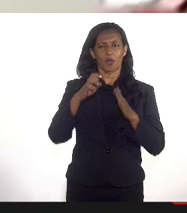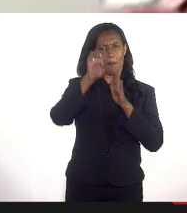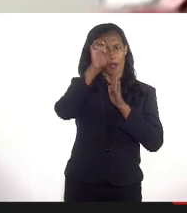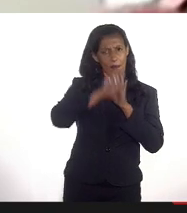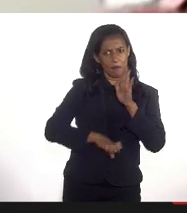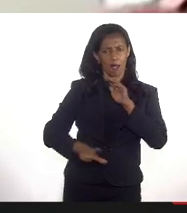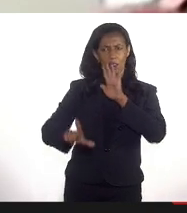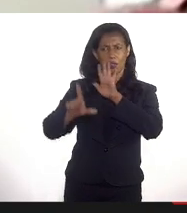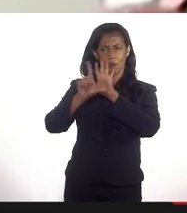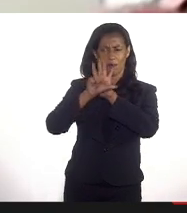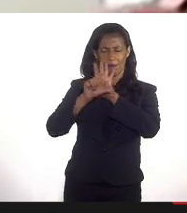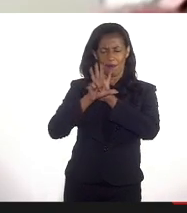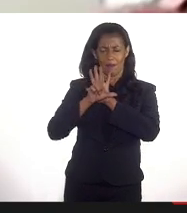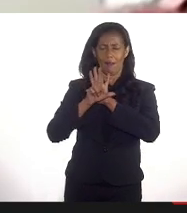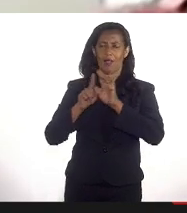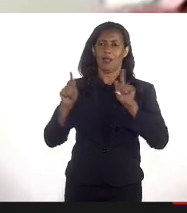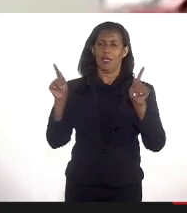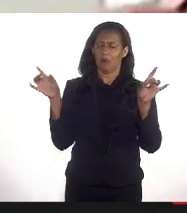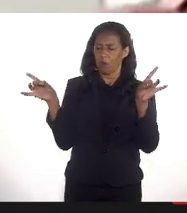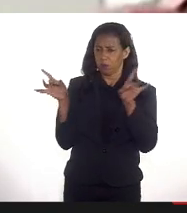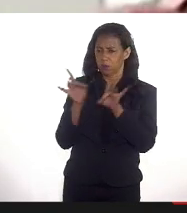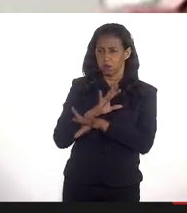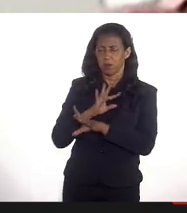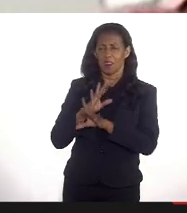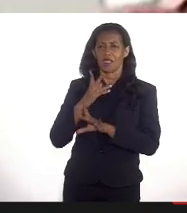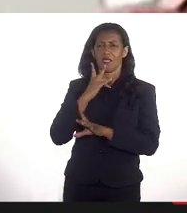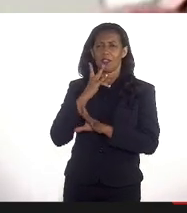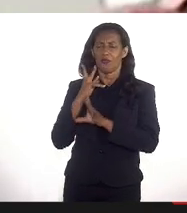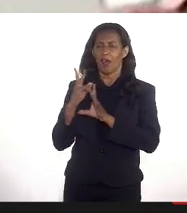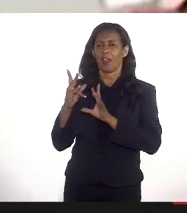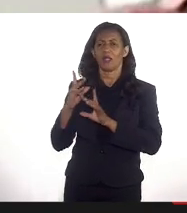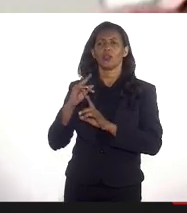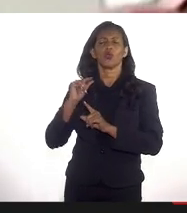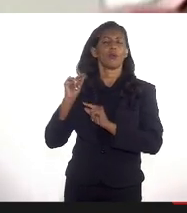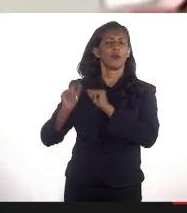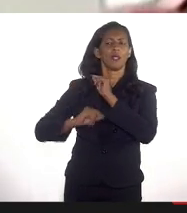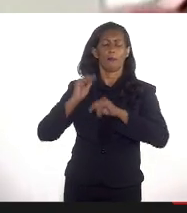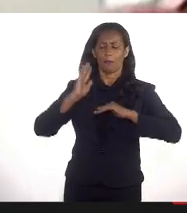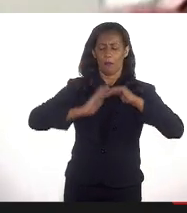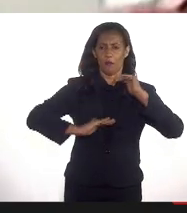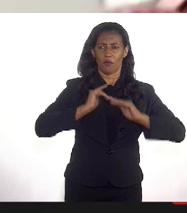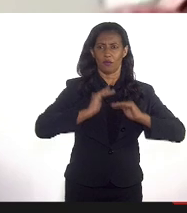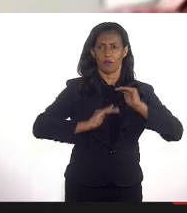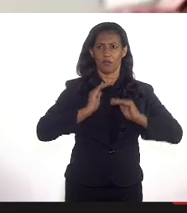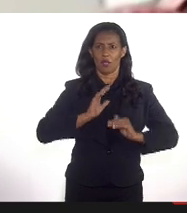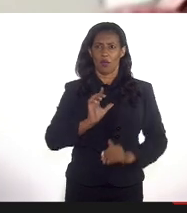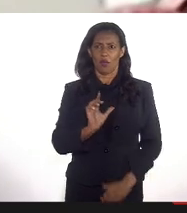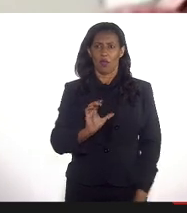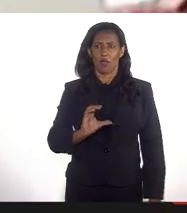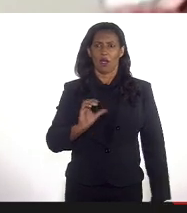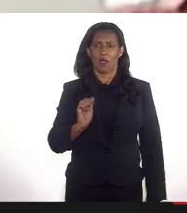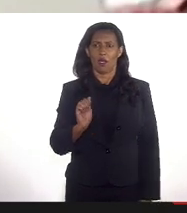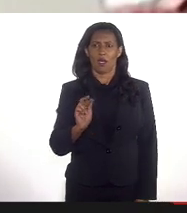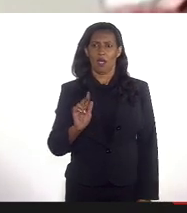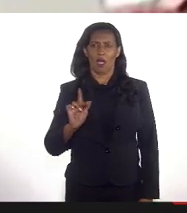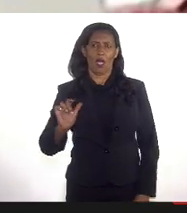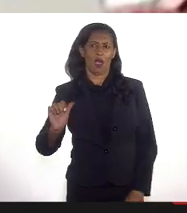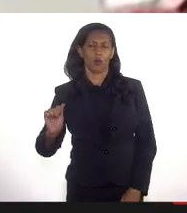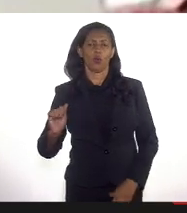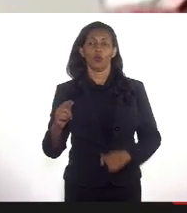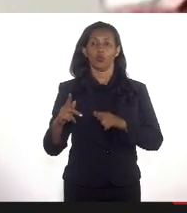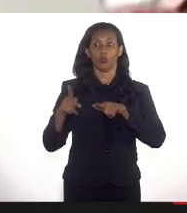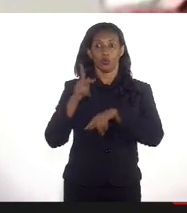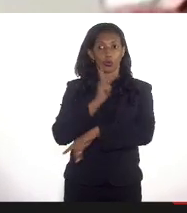constitucional mais geral, que trata dessa questão da acumulação de cargos, né, dos, né, professores pedagogos na